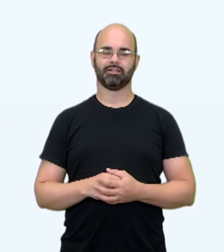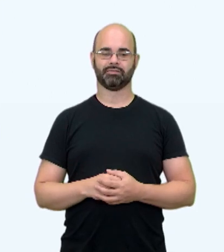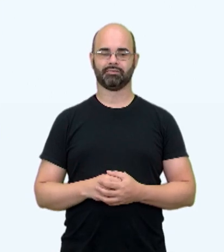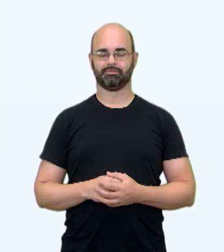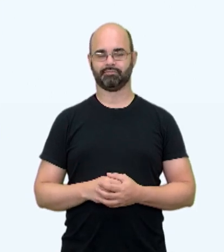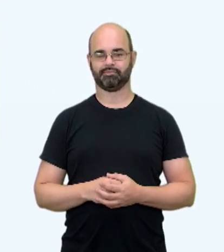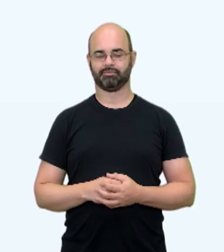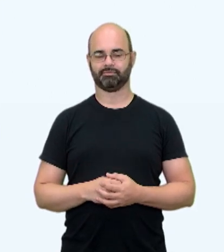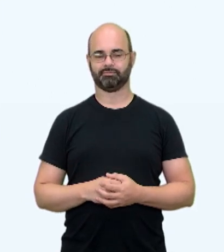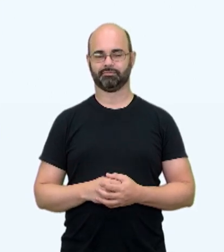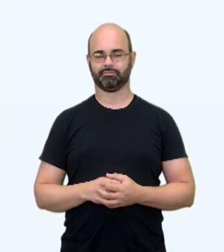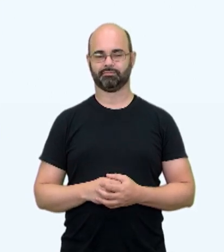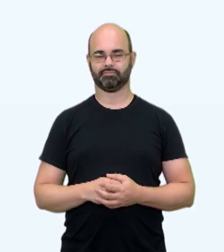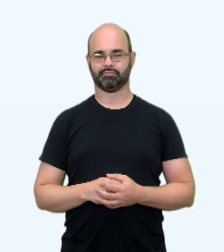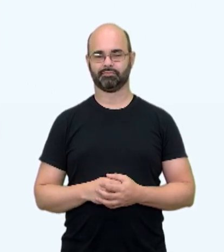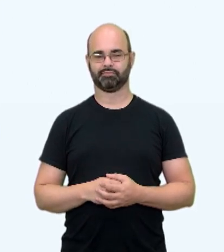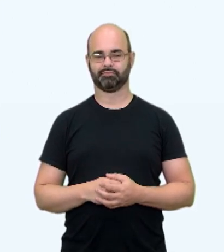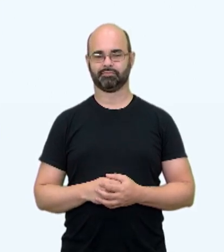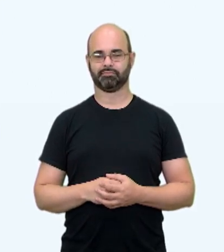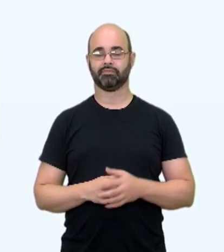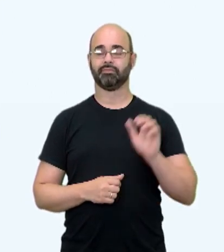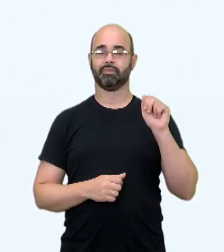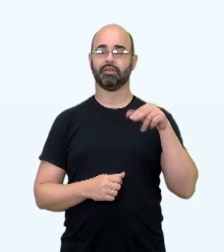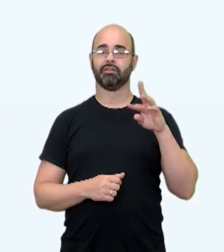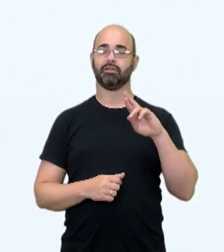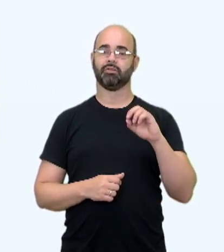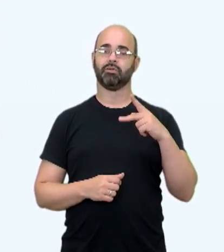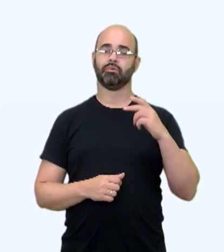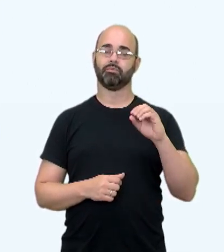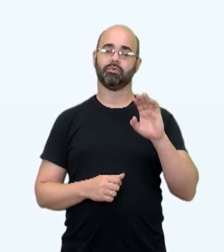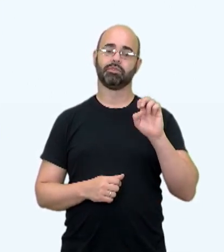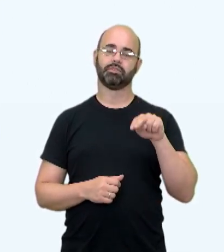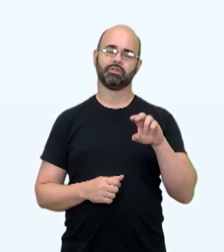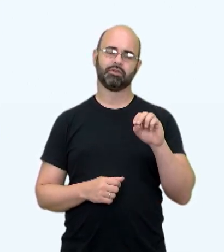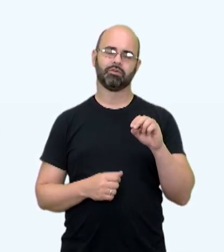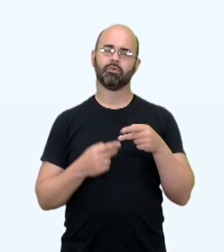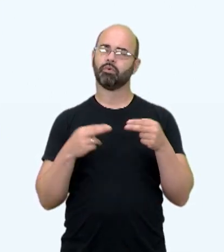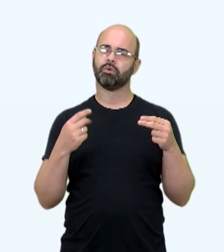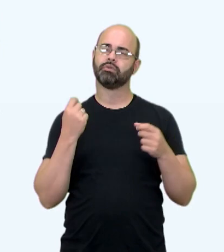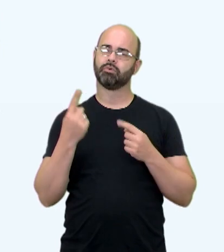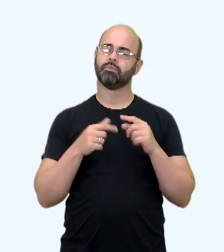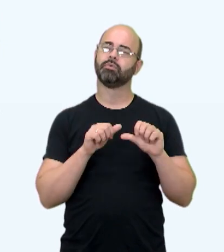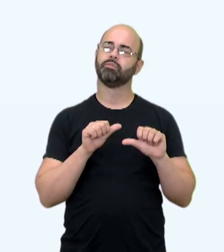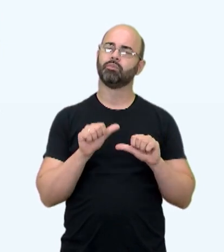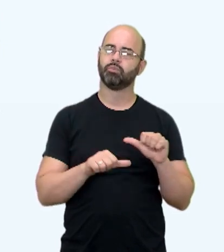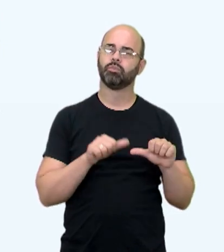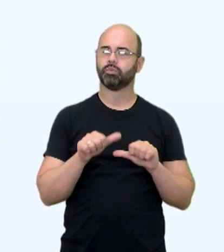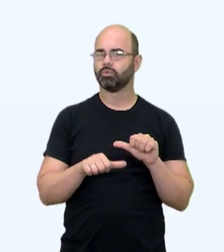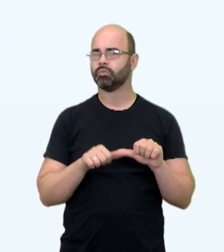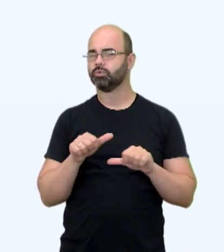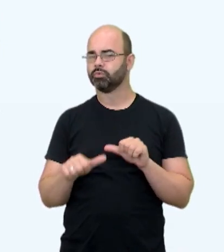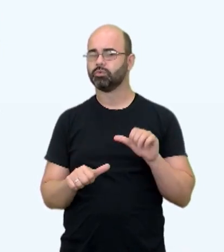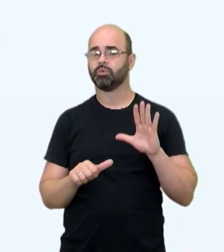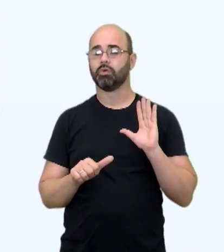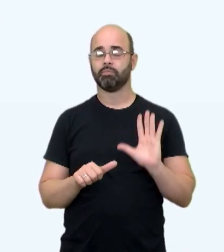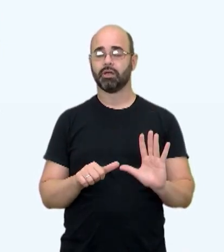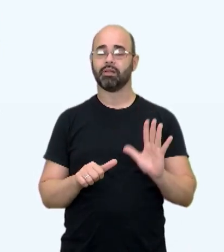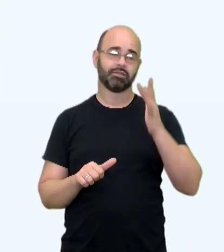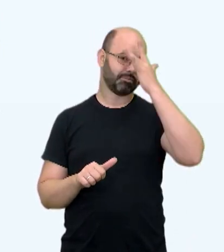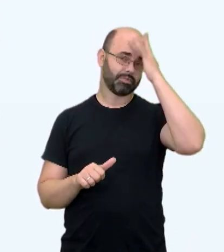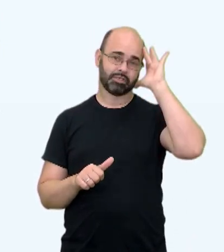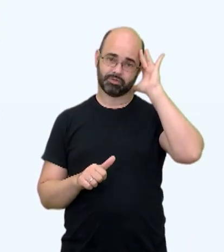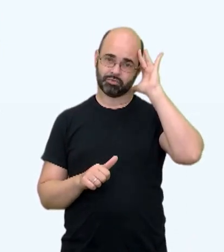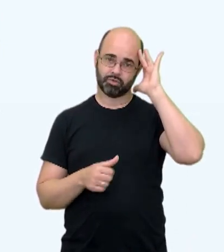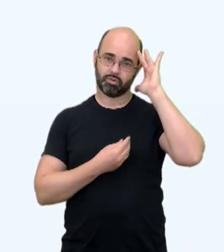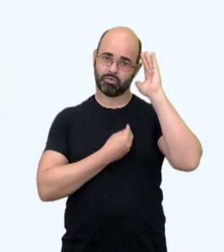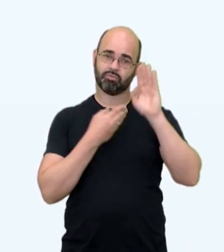tem nessa questão do antropoceno é que mudaram algumas coisas, mas que a questão da presença humana está